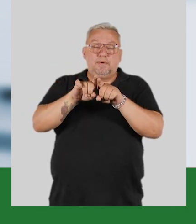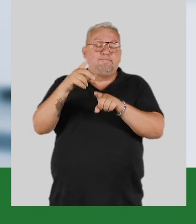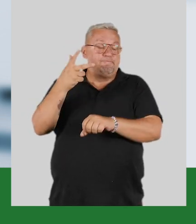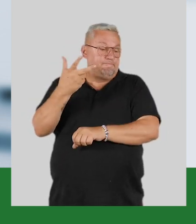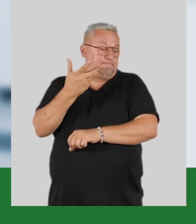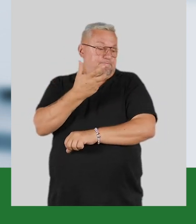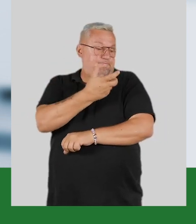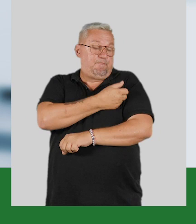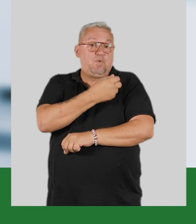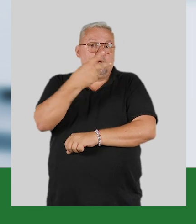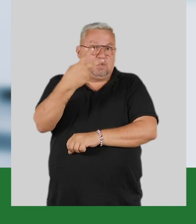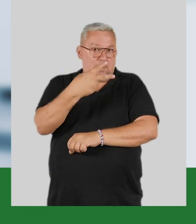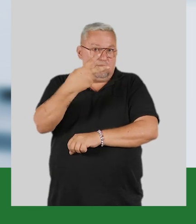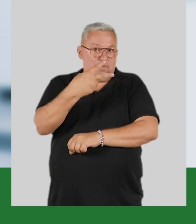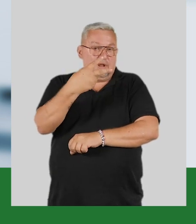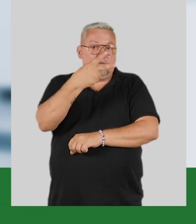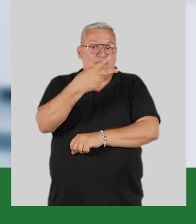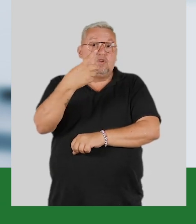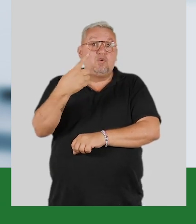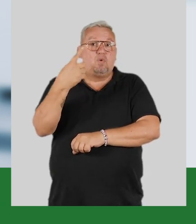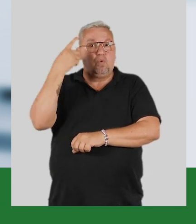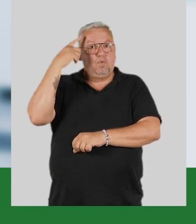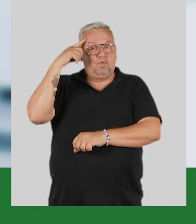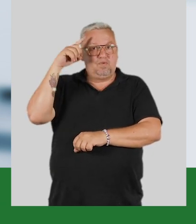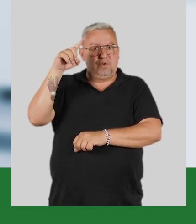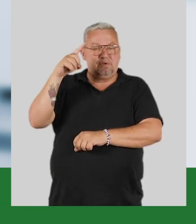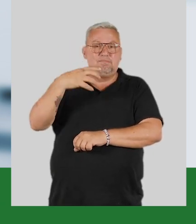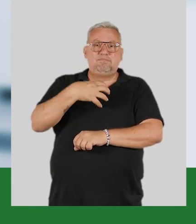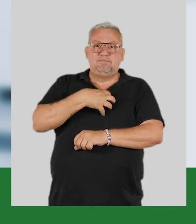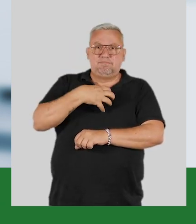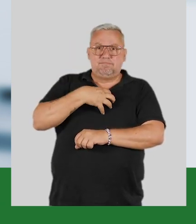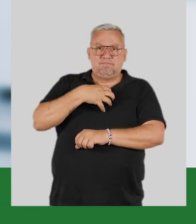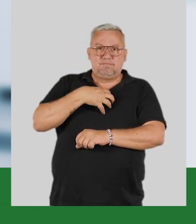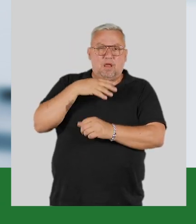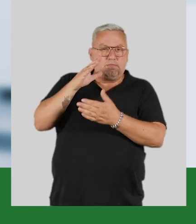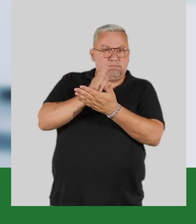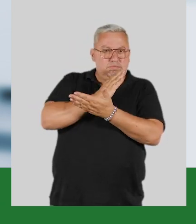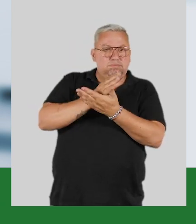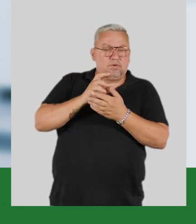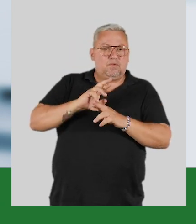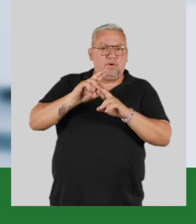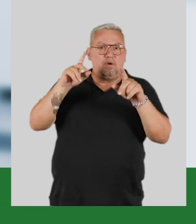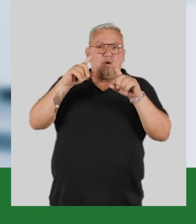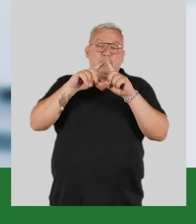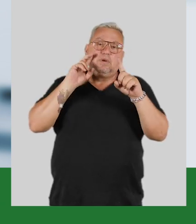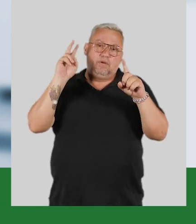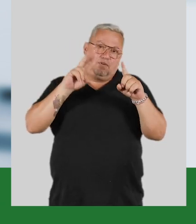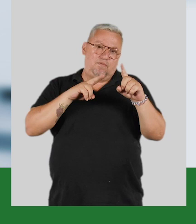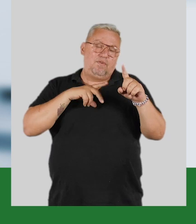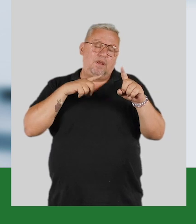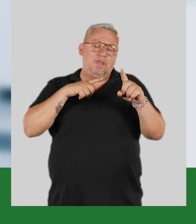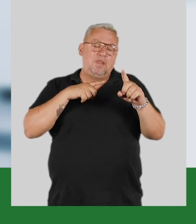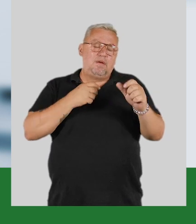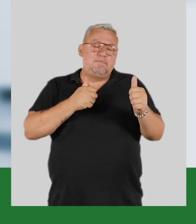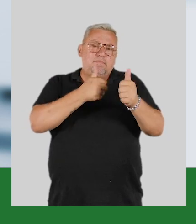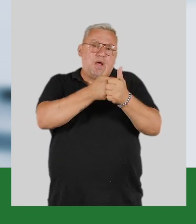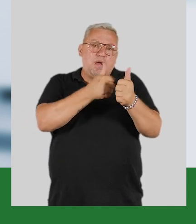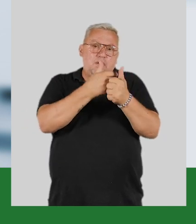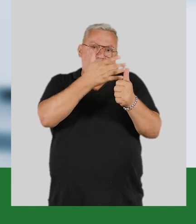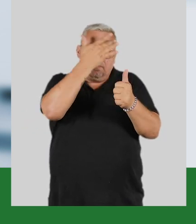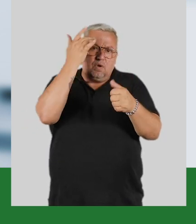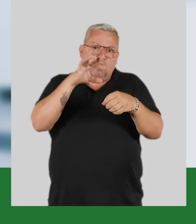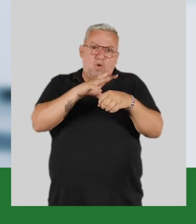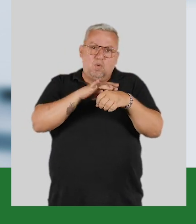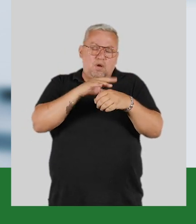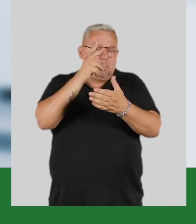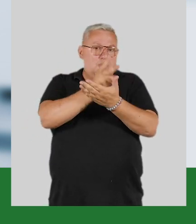ela com a segunda dose em 21 dias. É uma situação de exceção porque a gente está pesando risco e benefício. A pessoa tem